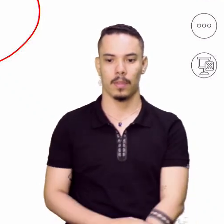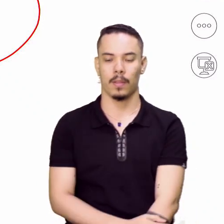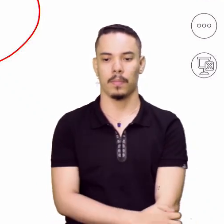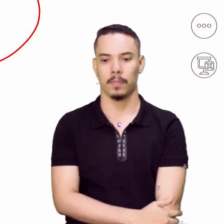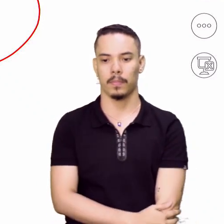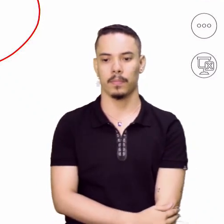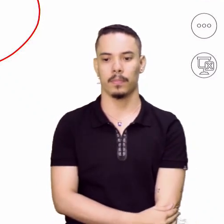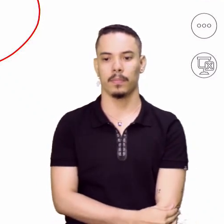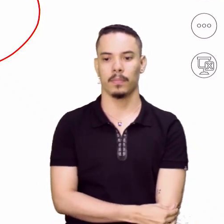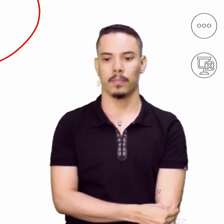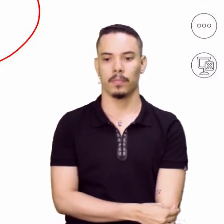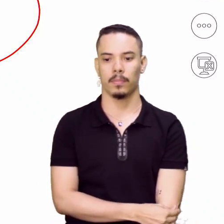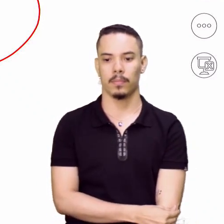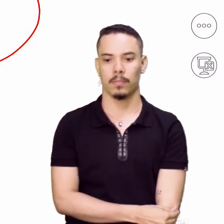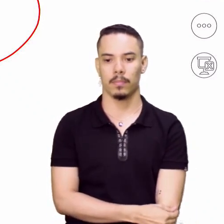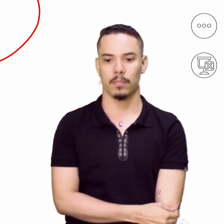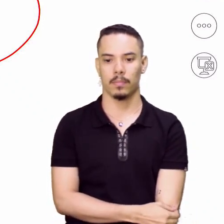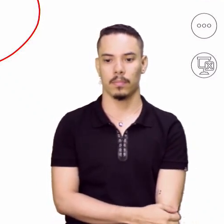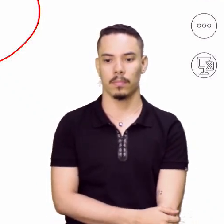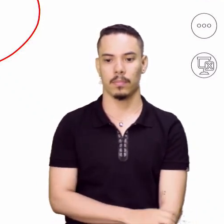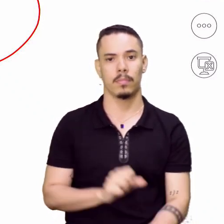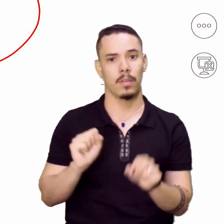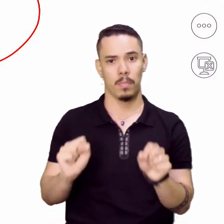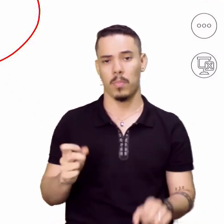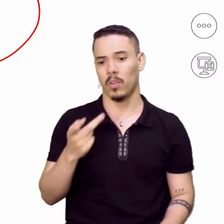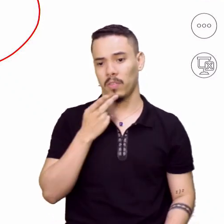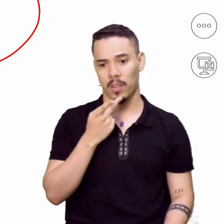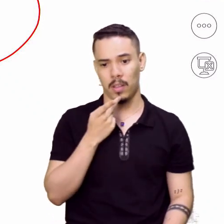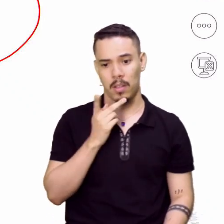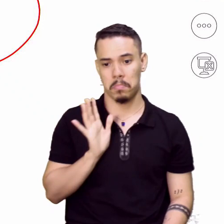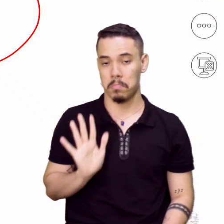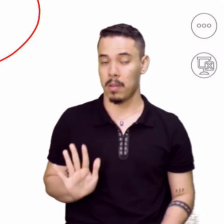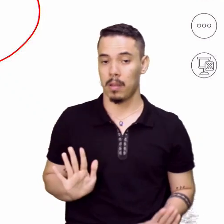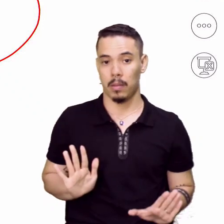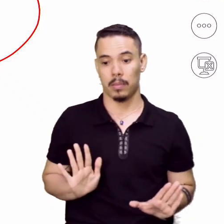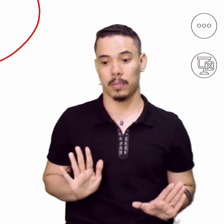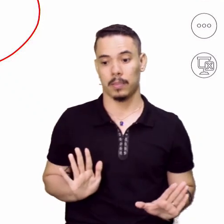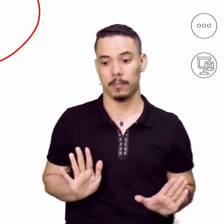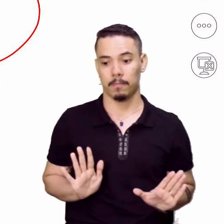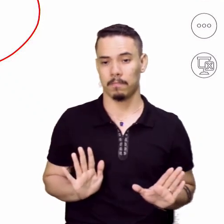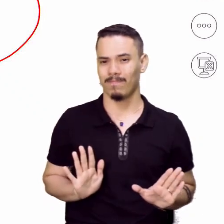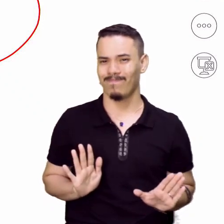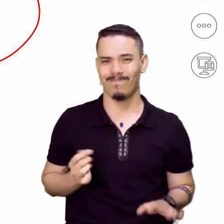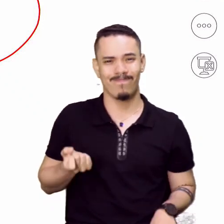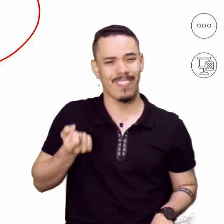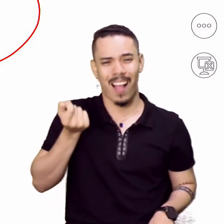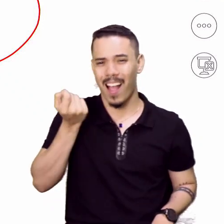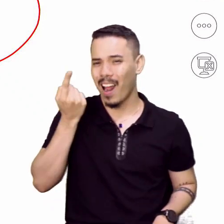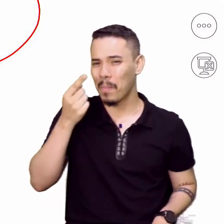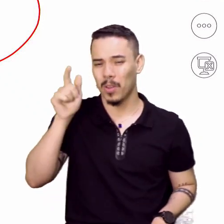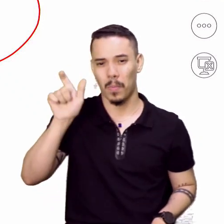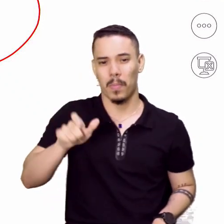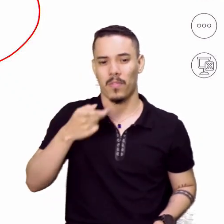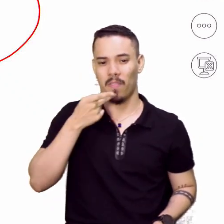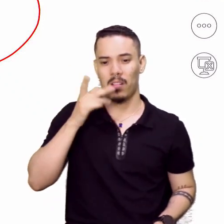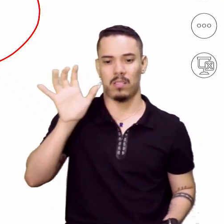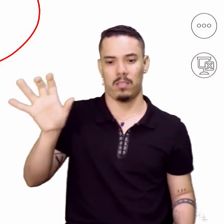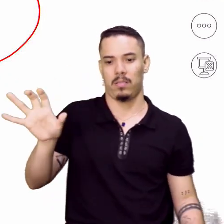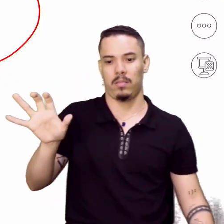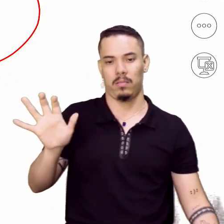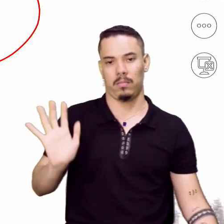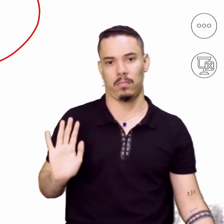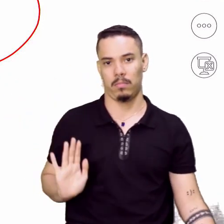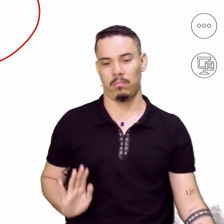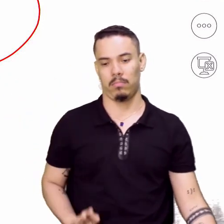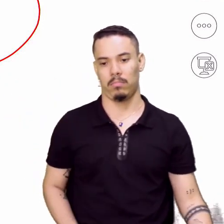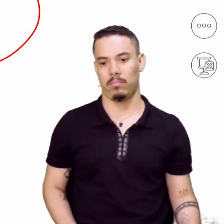not que é pouco muito é assim É muito raro eu ouvir F alguém falar I